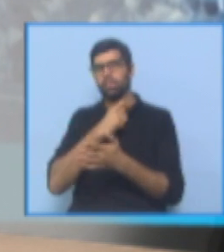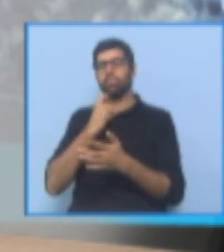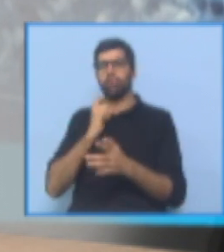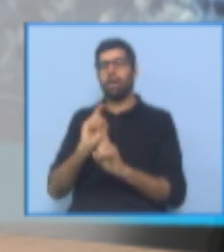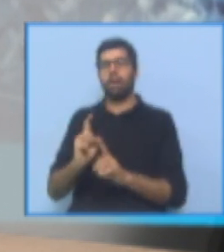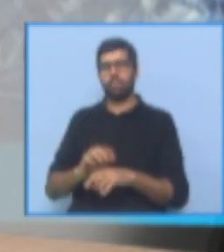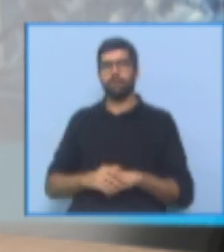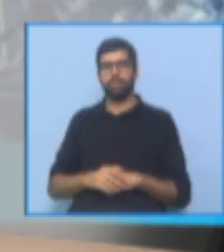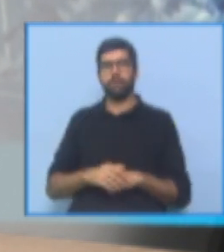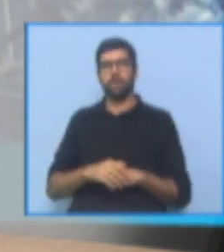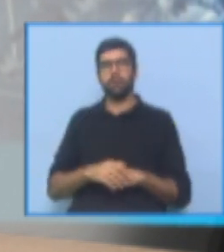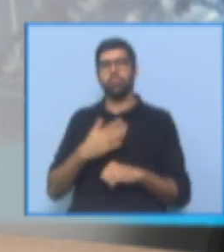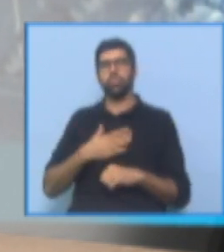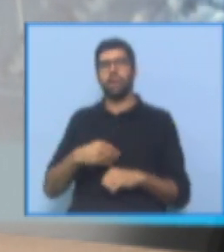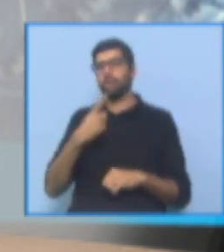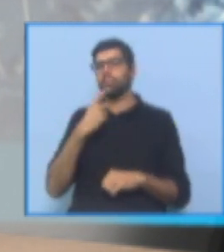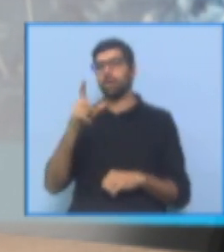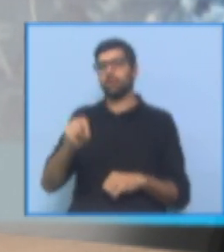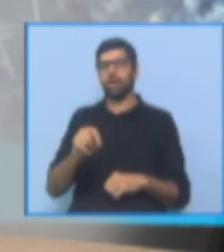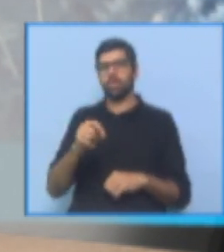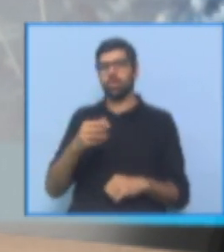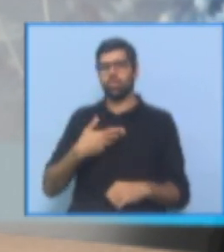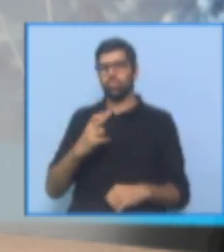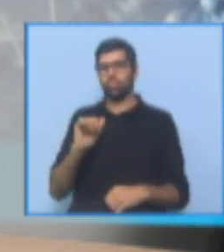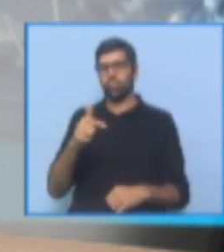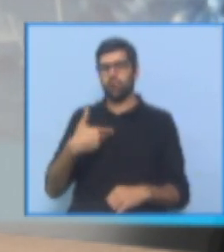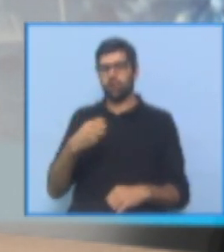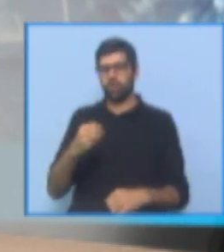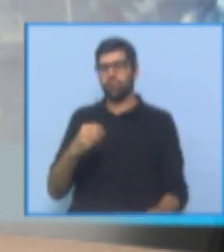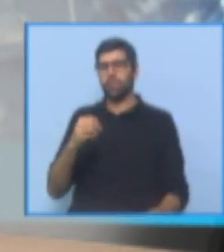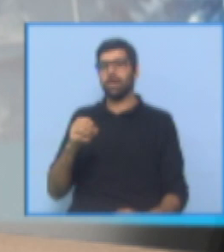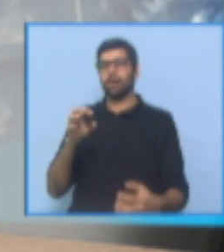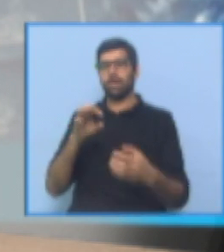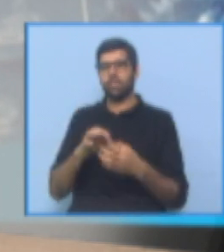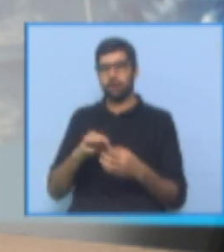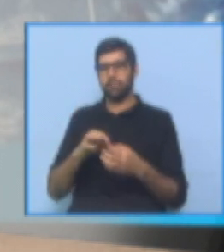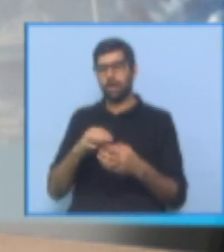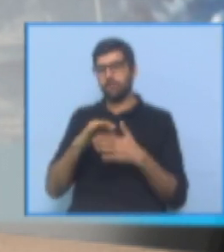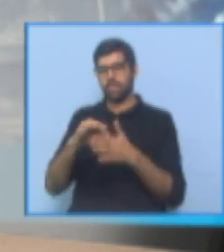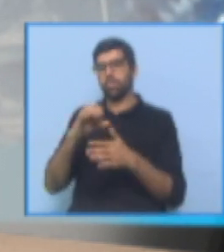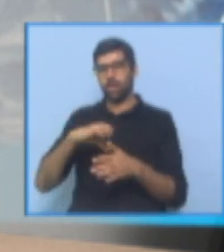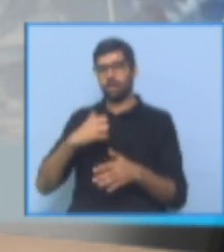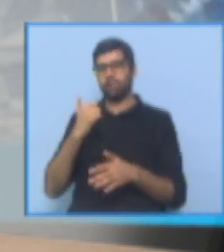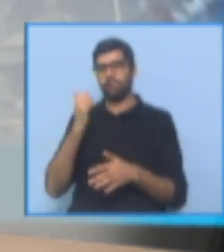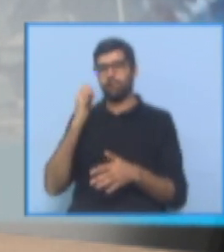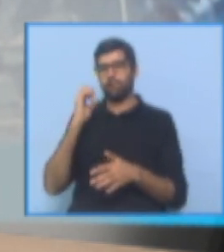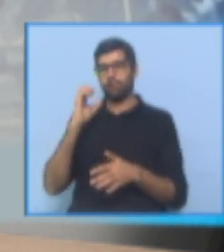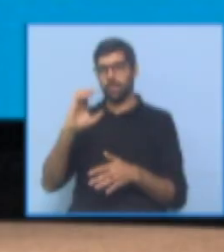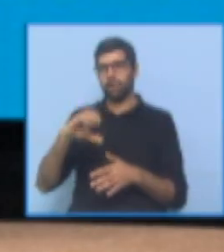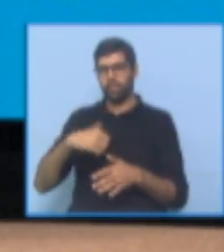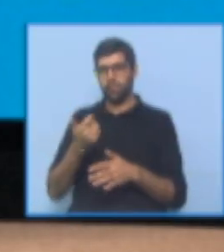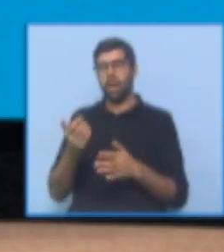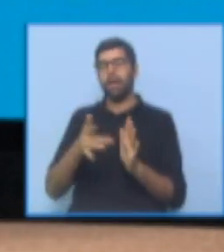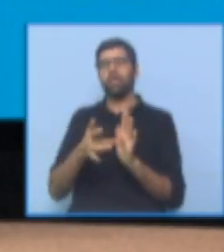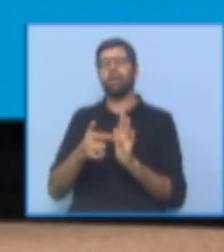sacerdotes. Gostava ainda de lhe perguntar, a Dom Wilde, sobre a Diocese em Cabo Verde. Ok, o produto do livro. Sim. Produto do livro, sim, exatamente.